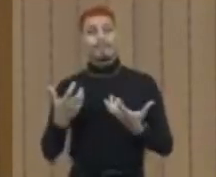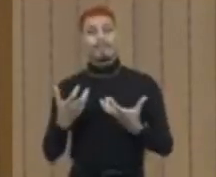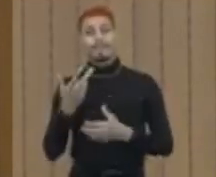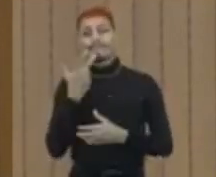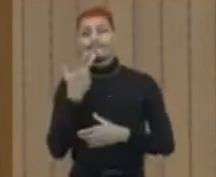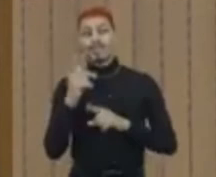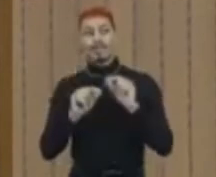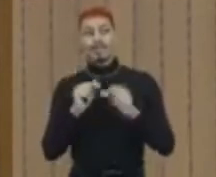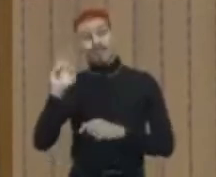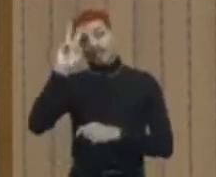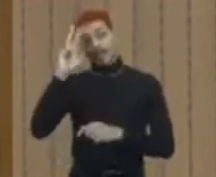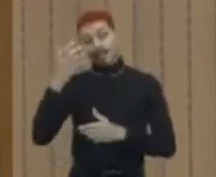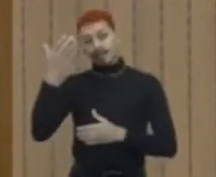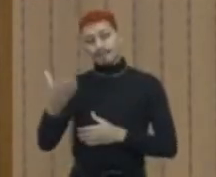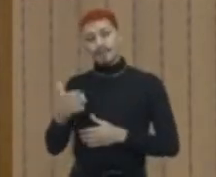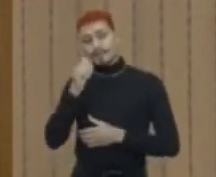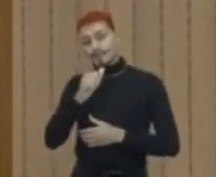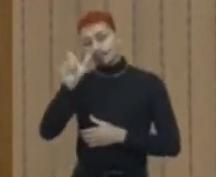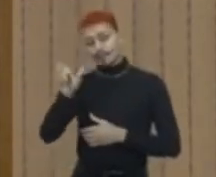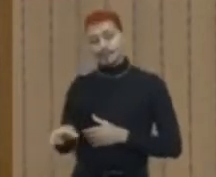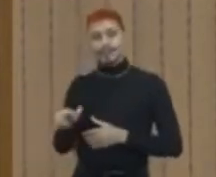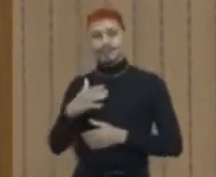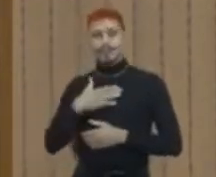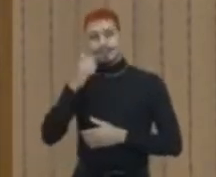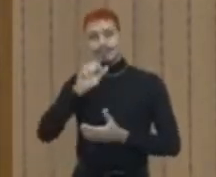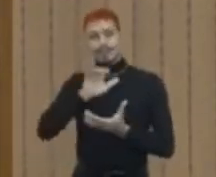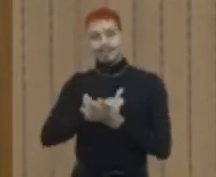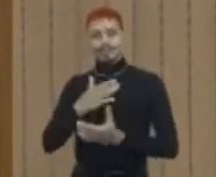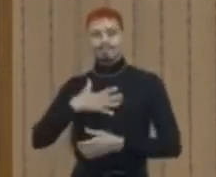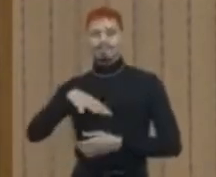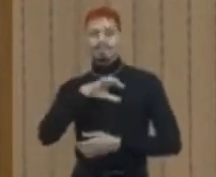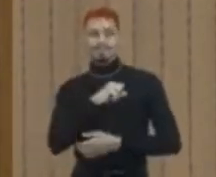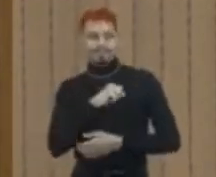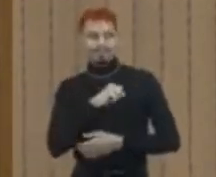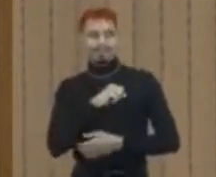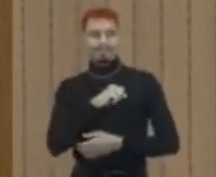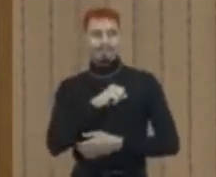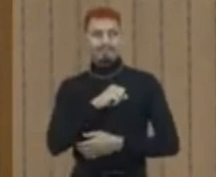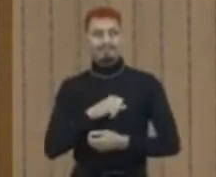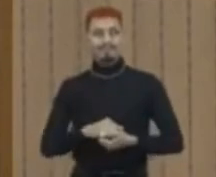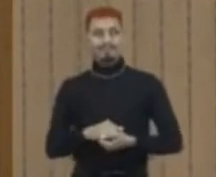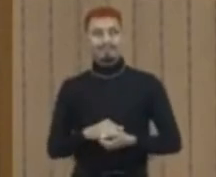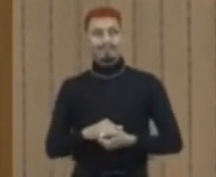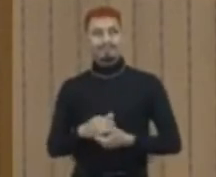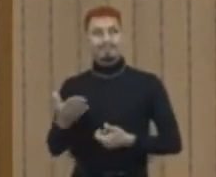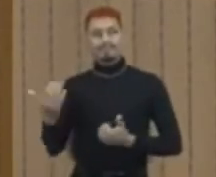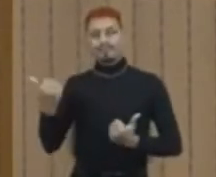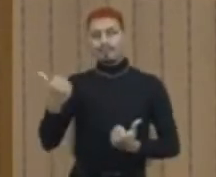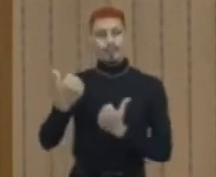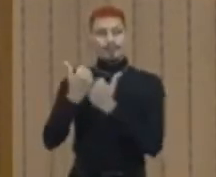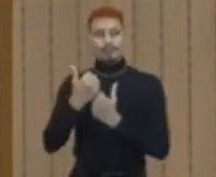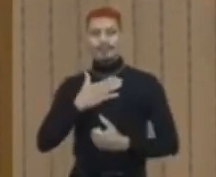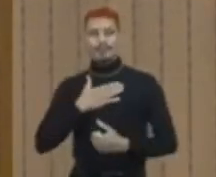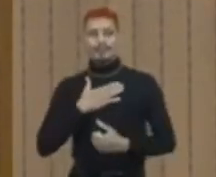também, lembrar a Cíntia, que foi o meu amor, que pôde me dar apoio nesse